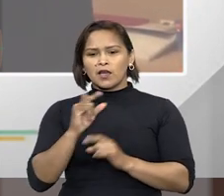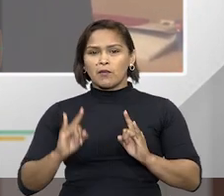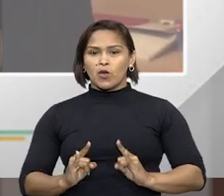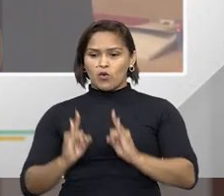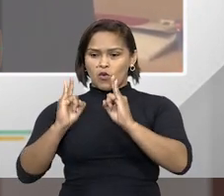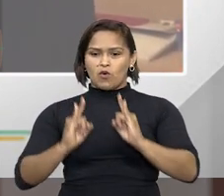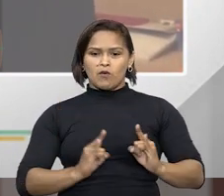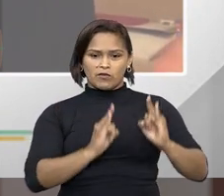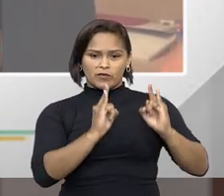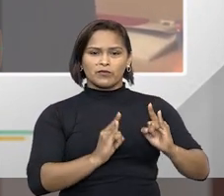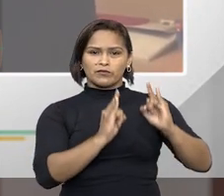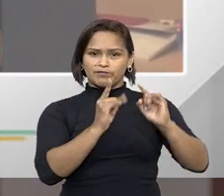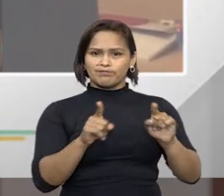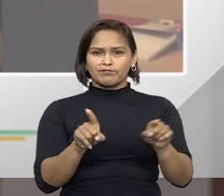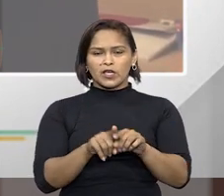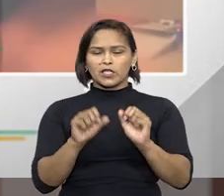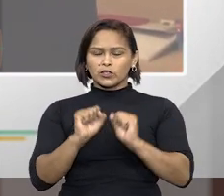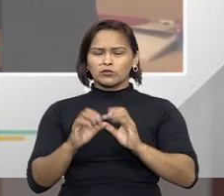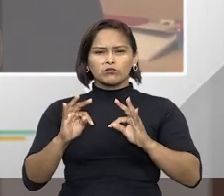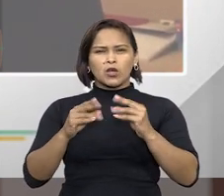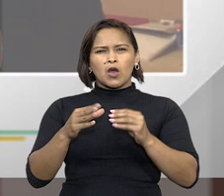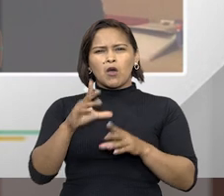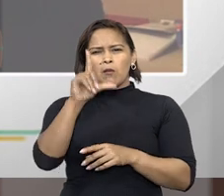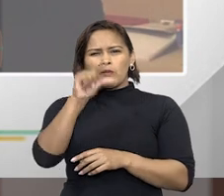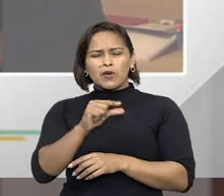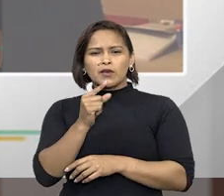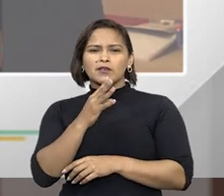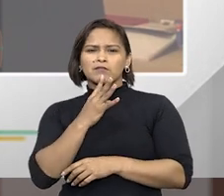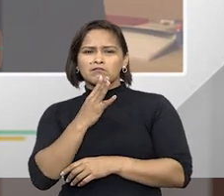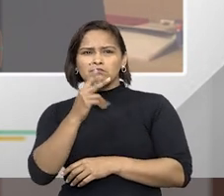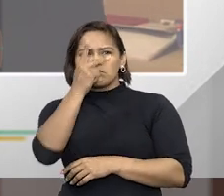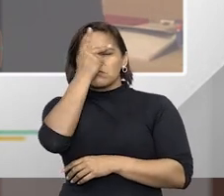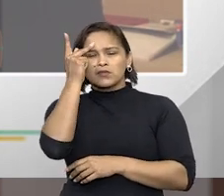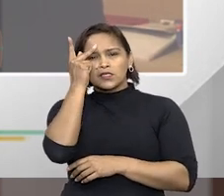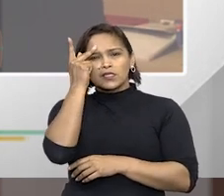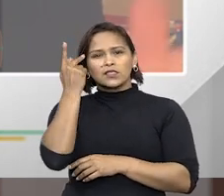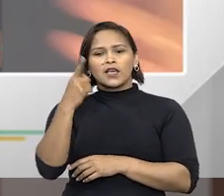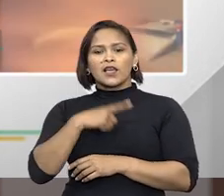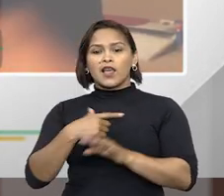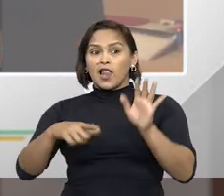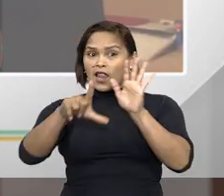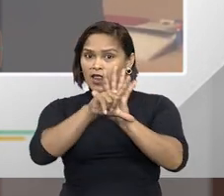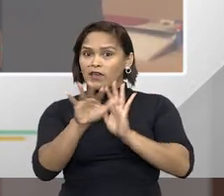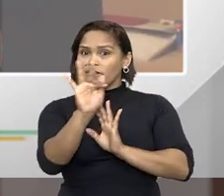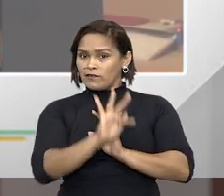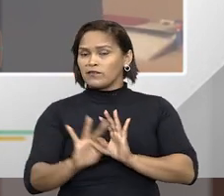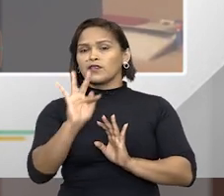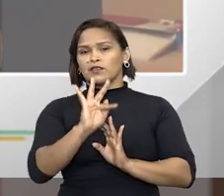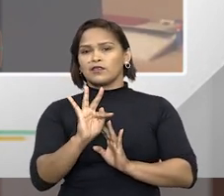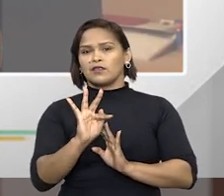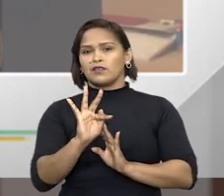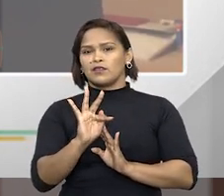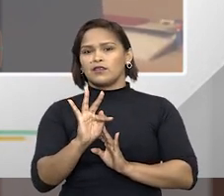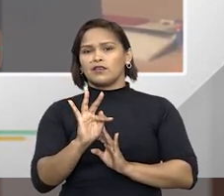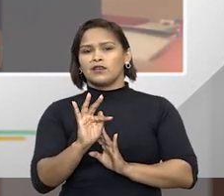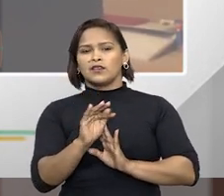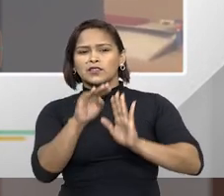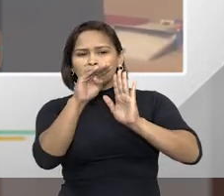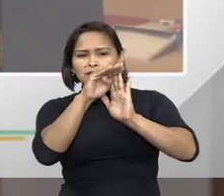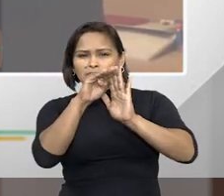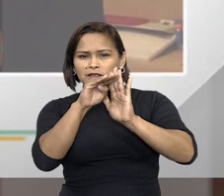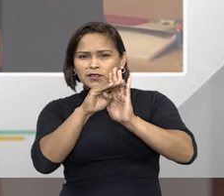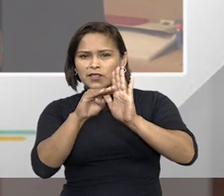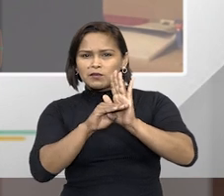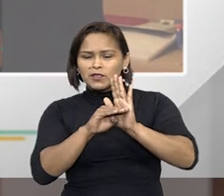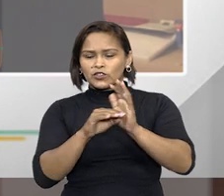Pouca gente sabe. Né? O condomínio ele é regido por lei federal. Então, na medida em que ele é regido por lei